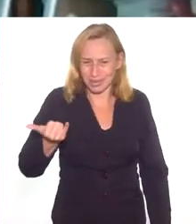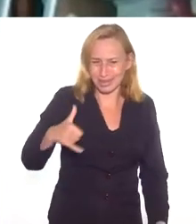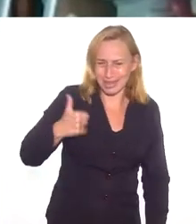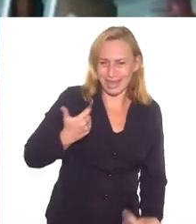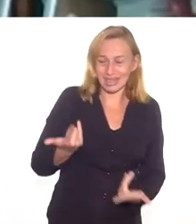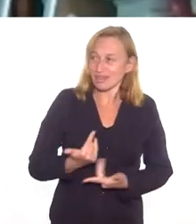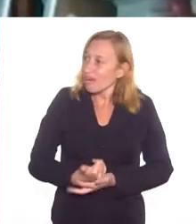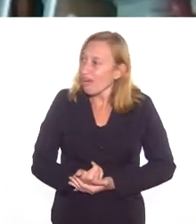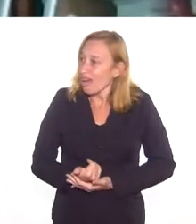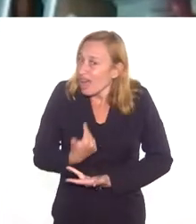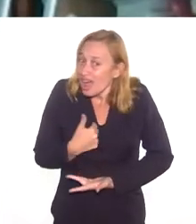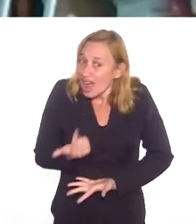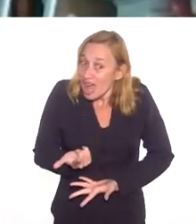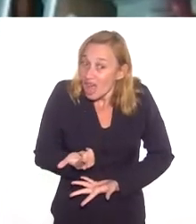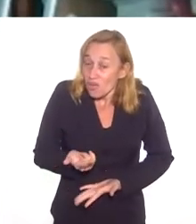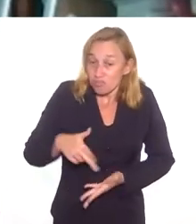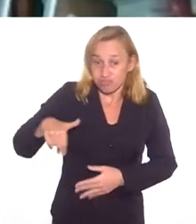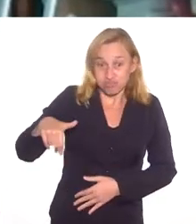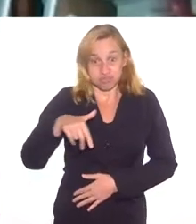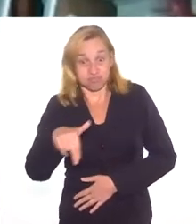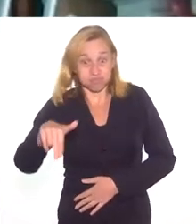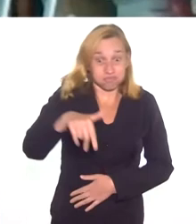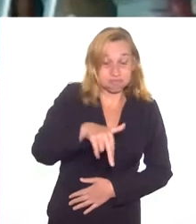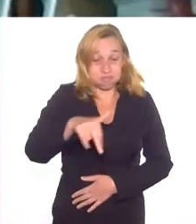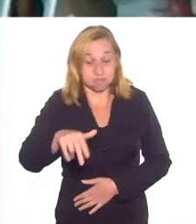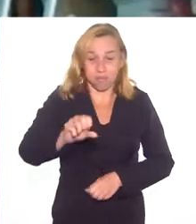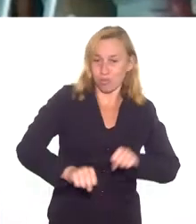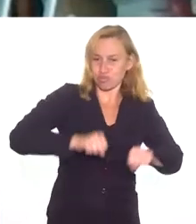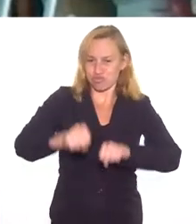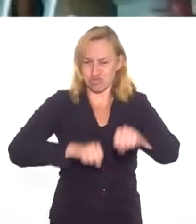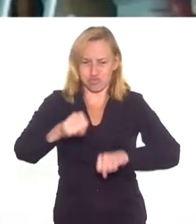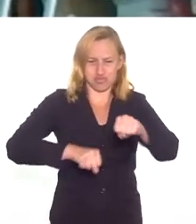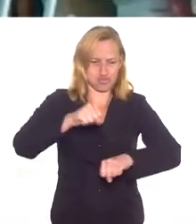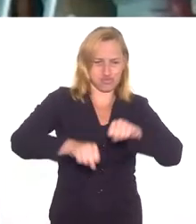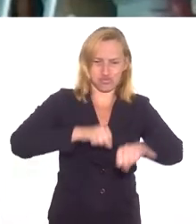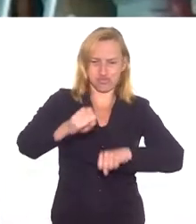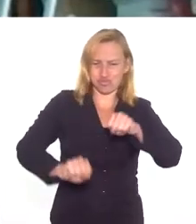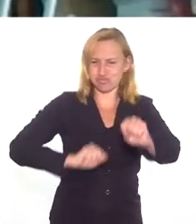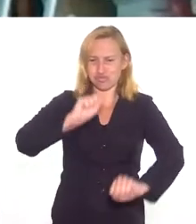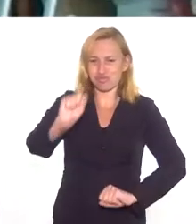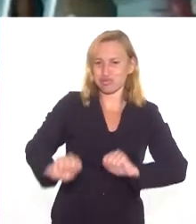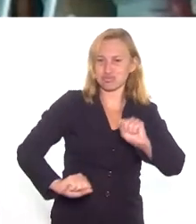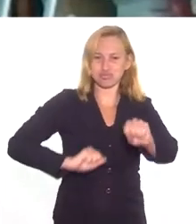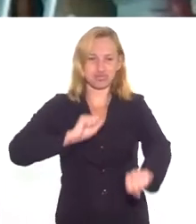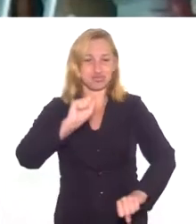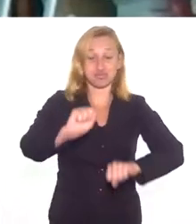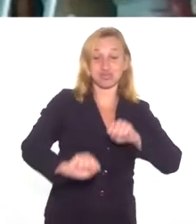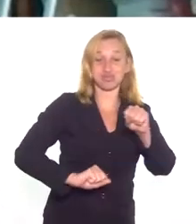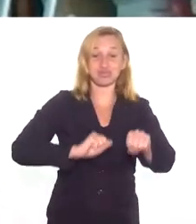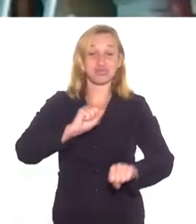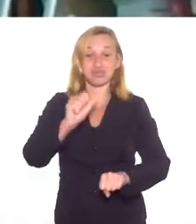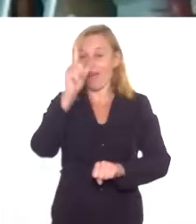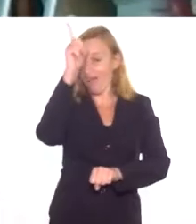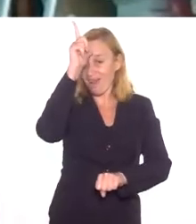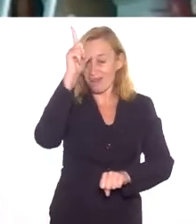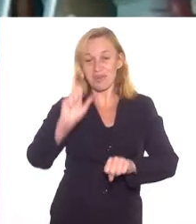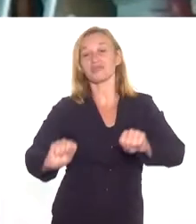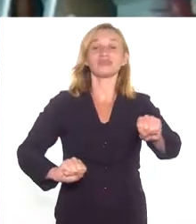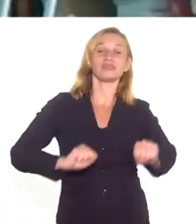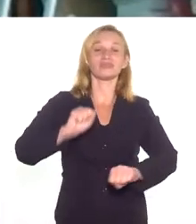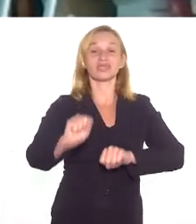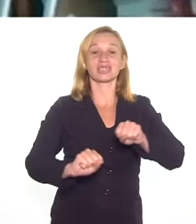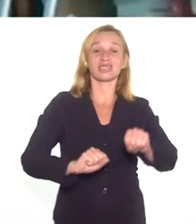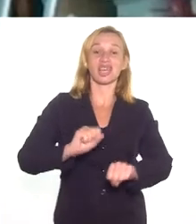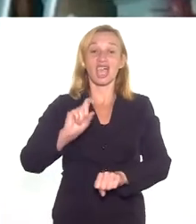com 12 anos de idade, eu fiz uma caminhada de bicicleta através da